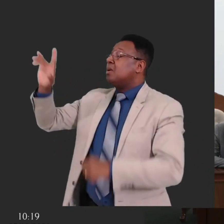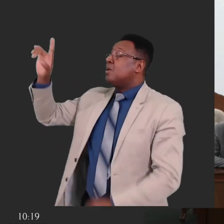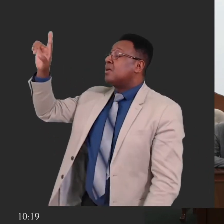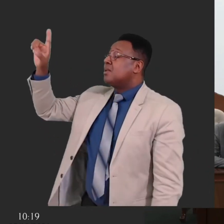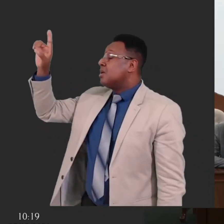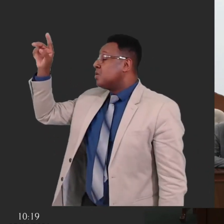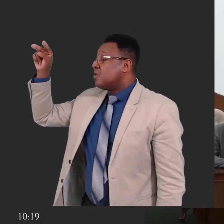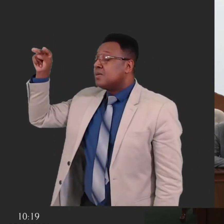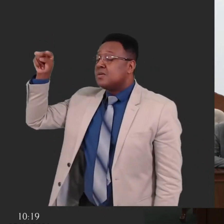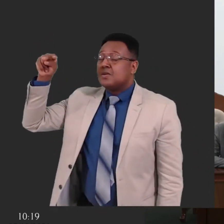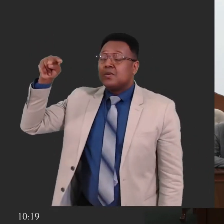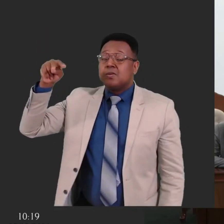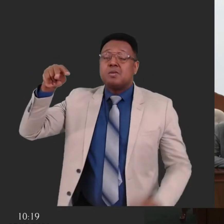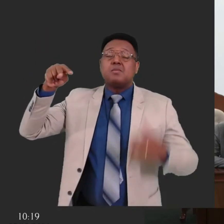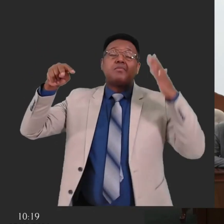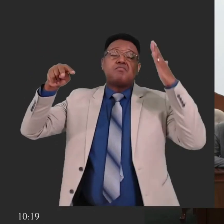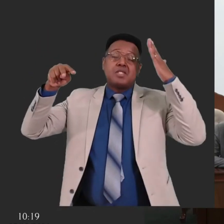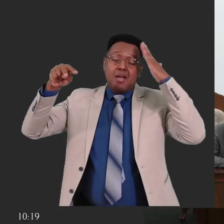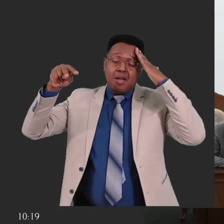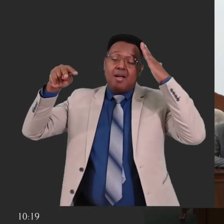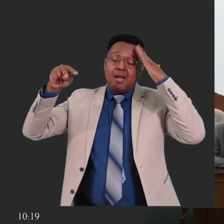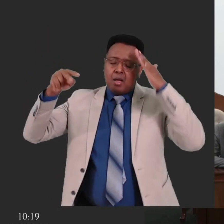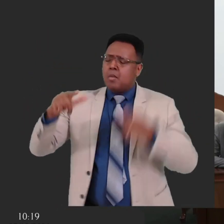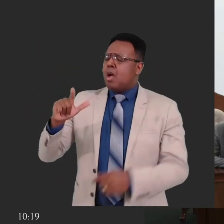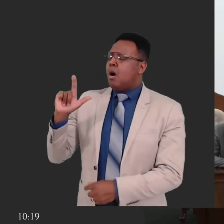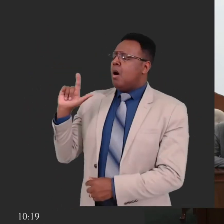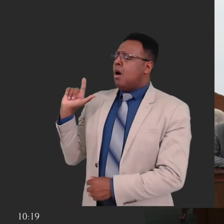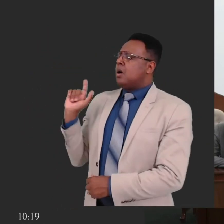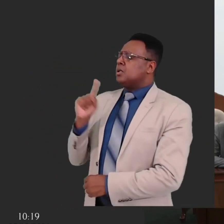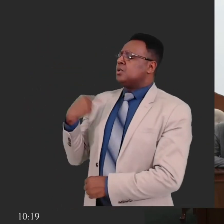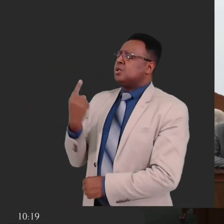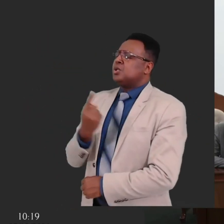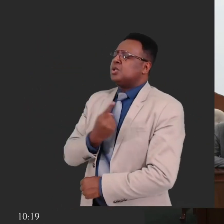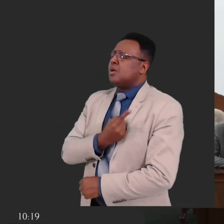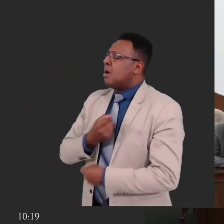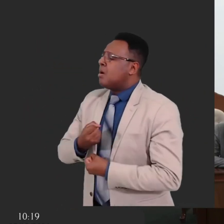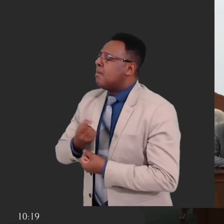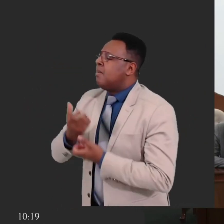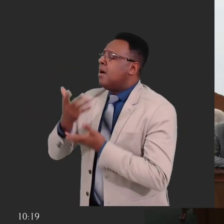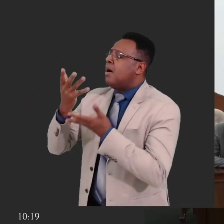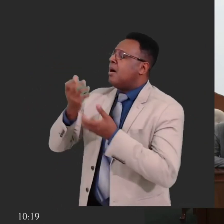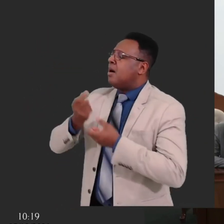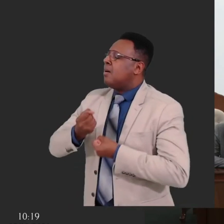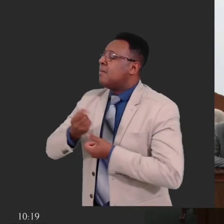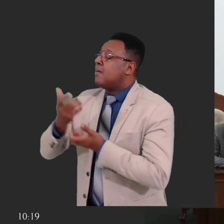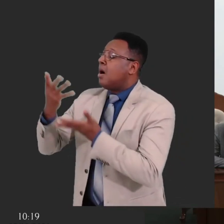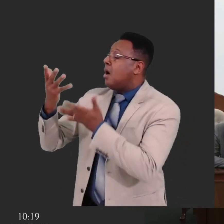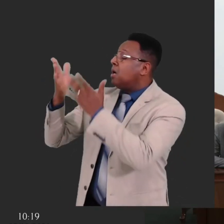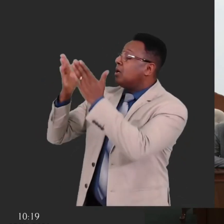teus olhos, e até mesmo antes de pedirmos, tu já és